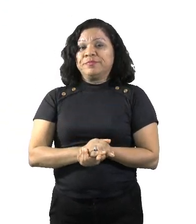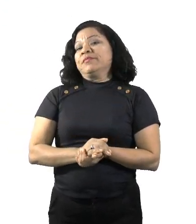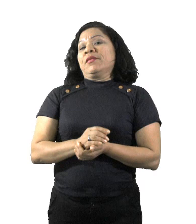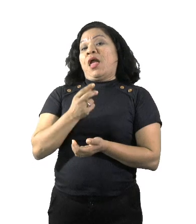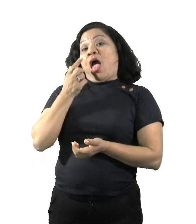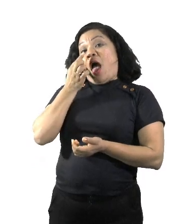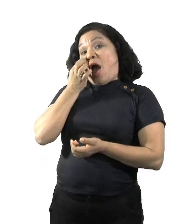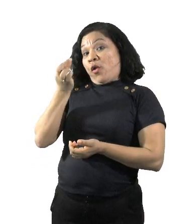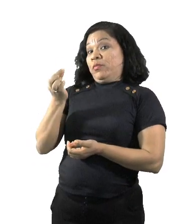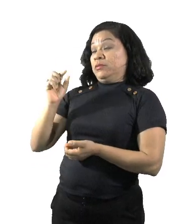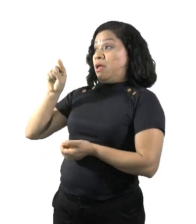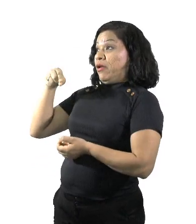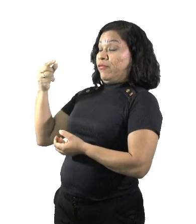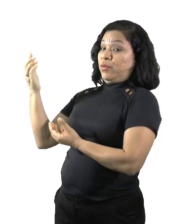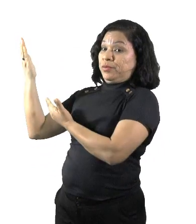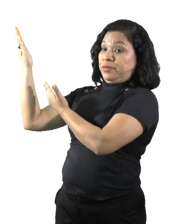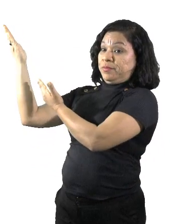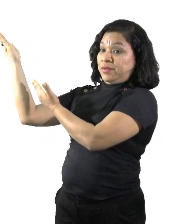E aí?